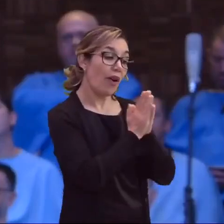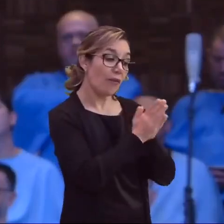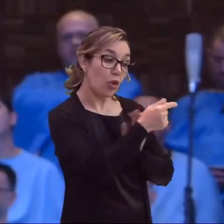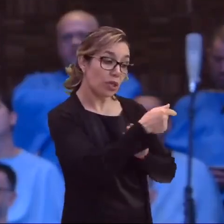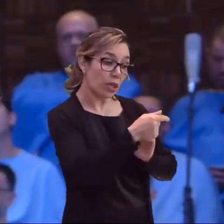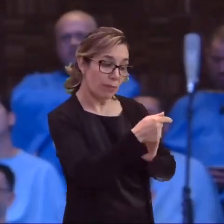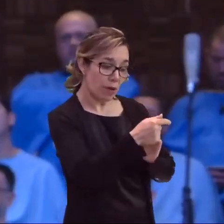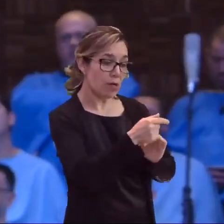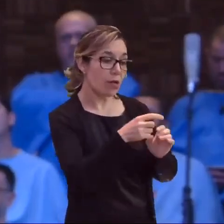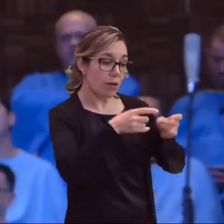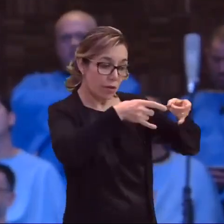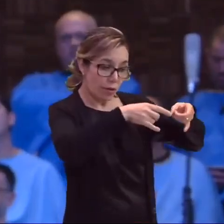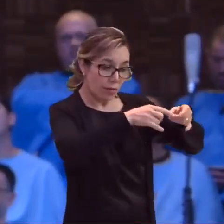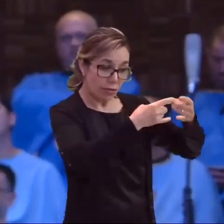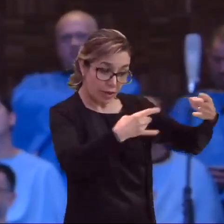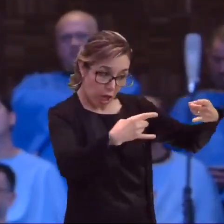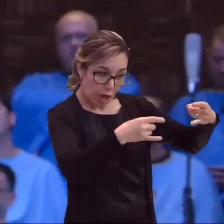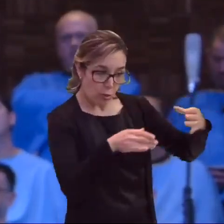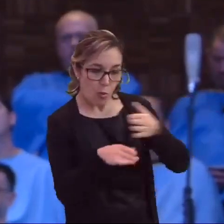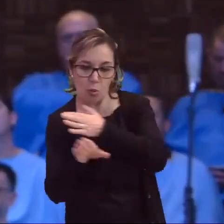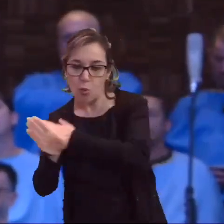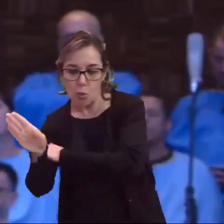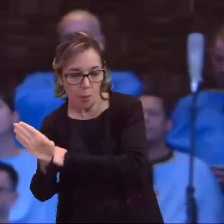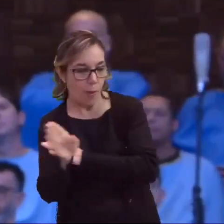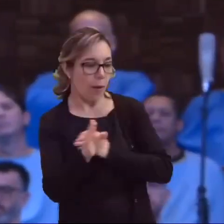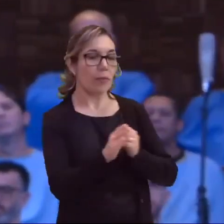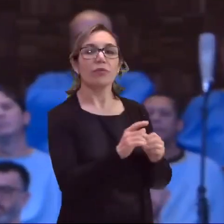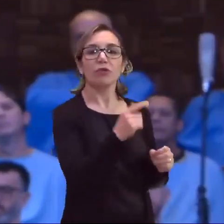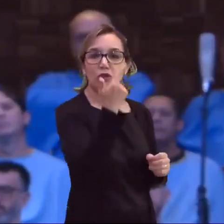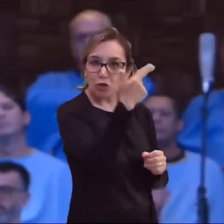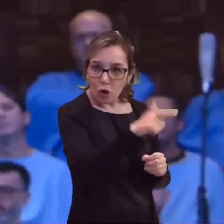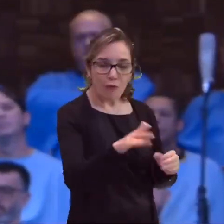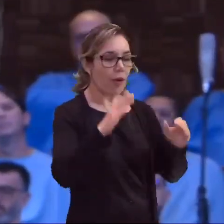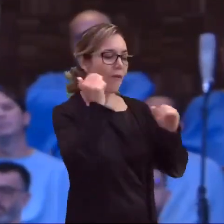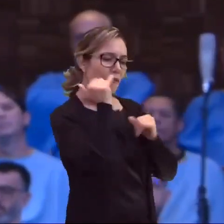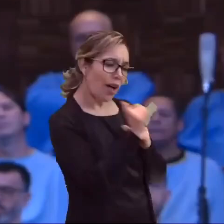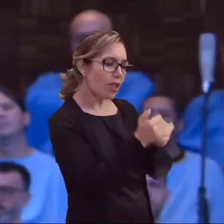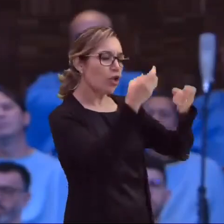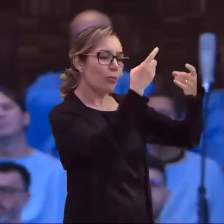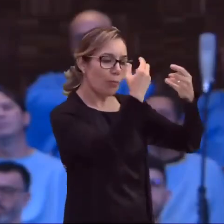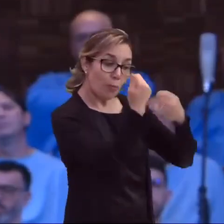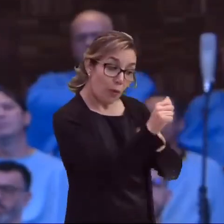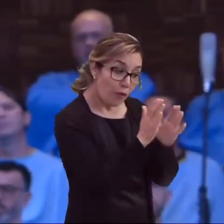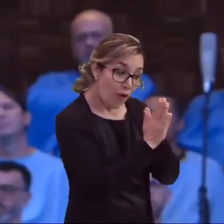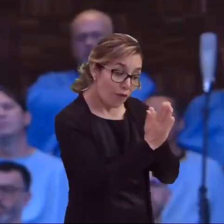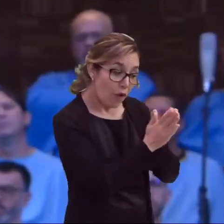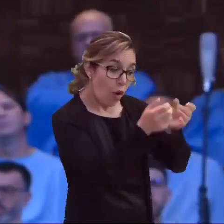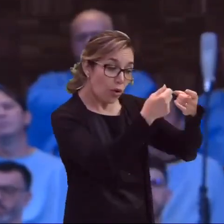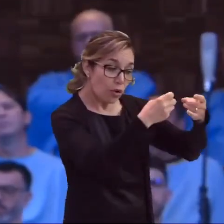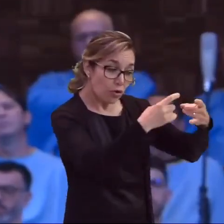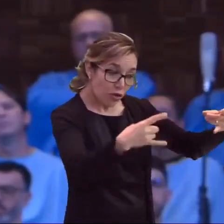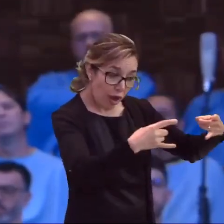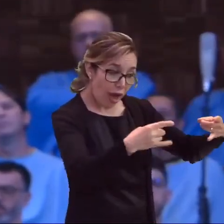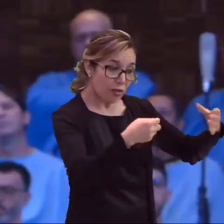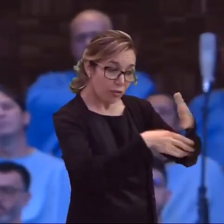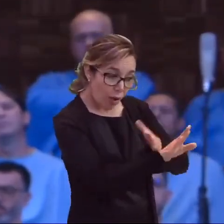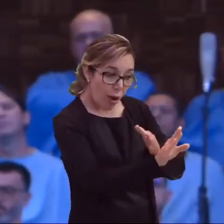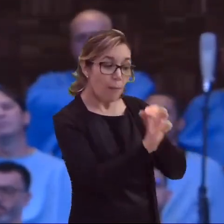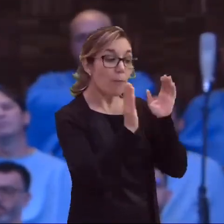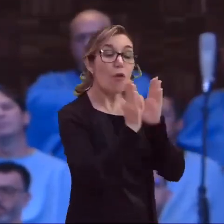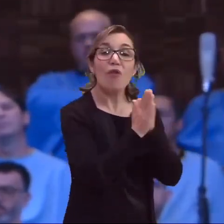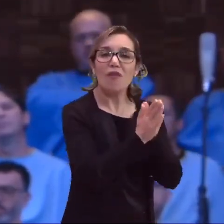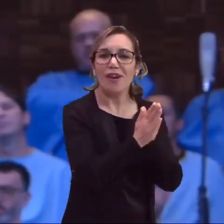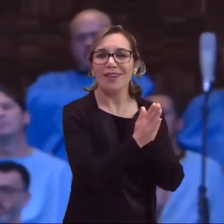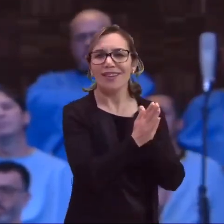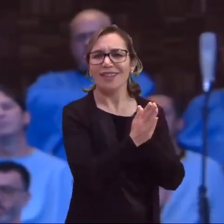na semana que vem aí chegou não é pela vigésima vez ele disse só não confia em mim não trabalhamos há tanto tempo é